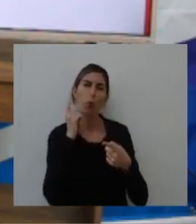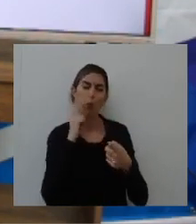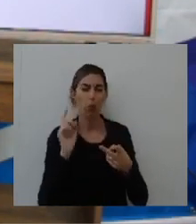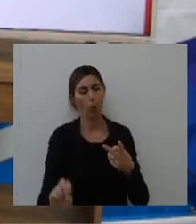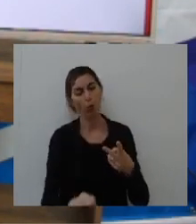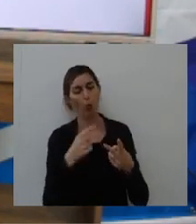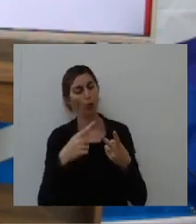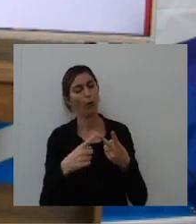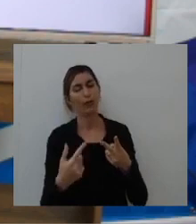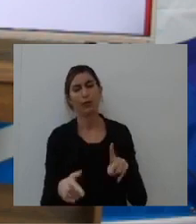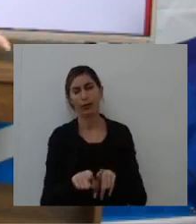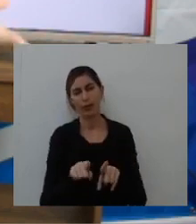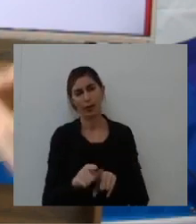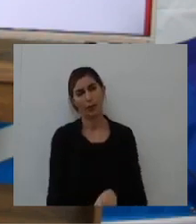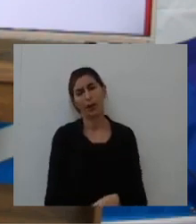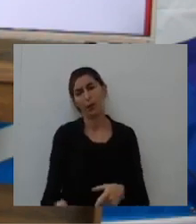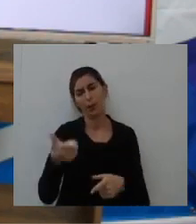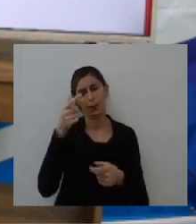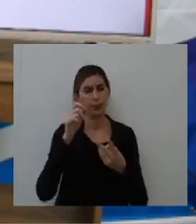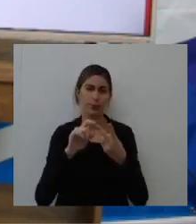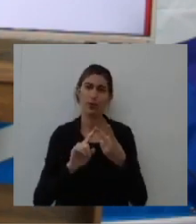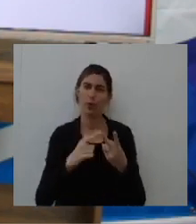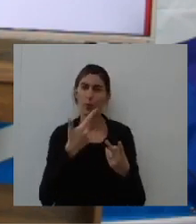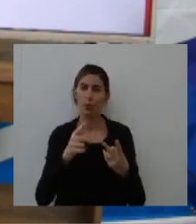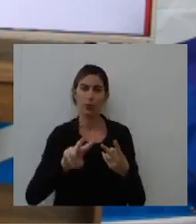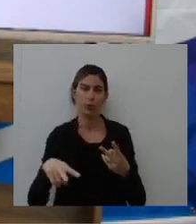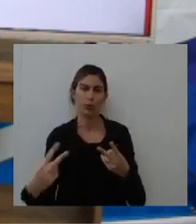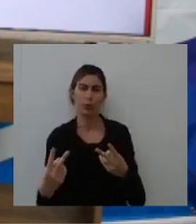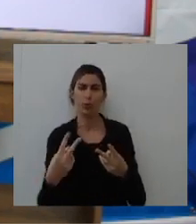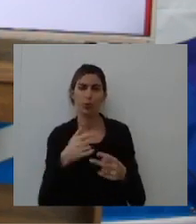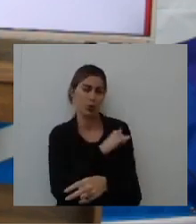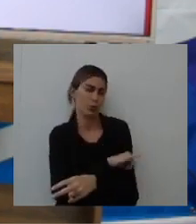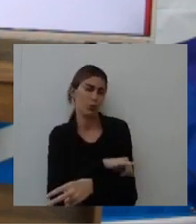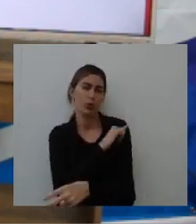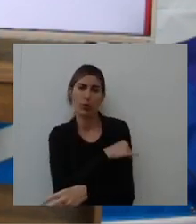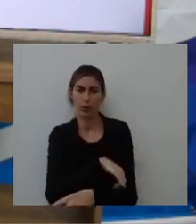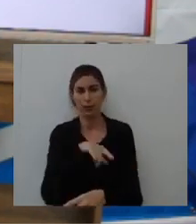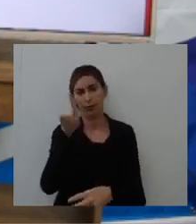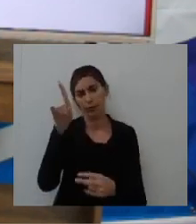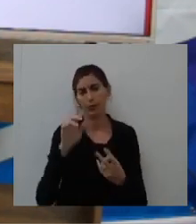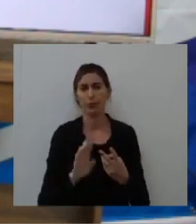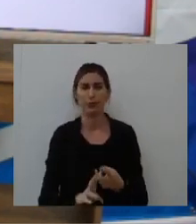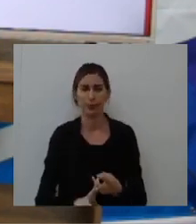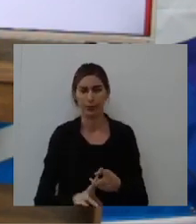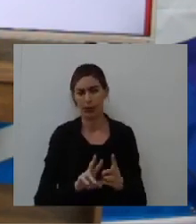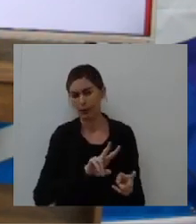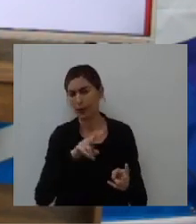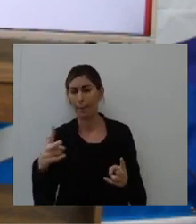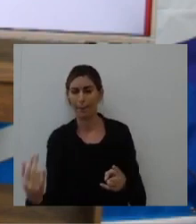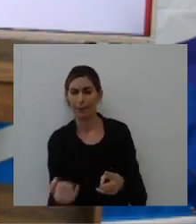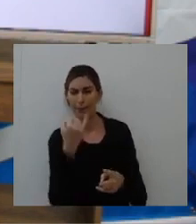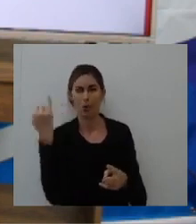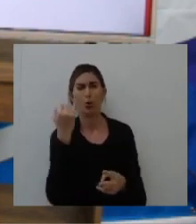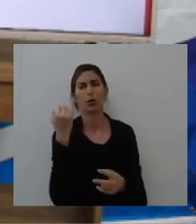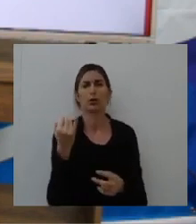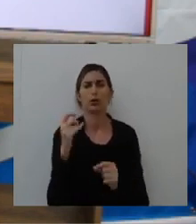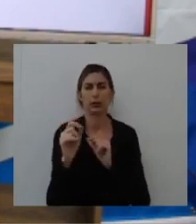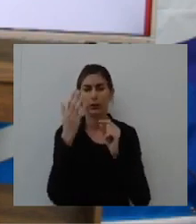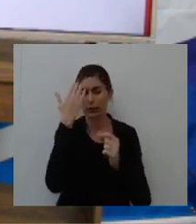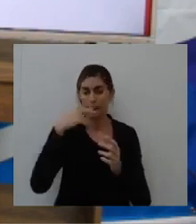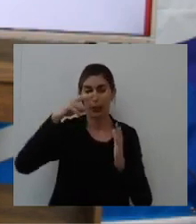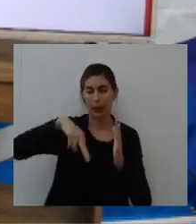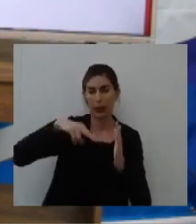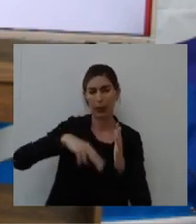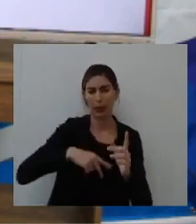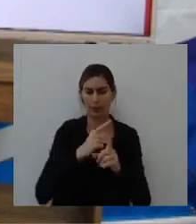ser usado também num outro contexto, por exemplo, no Rio de Janeiro, certo? É muito importante saber